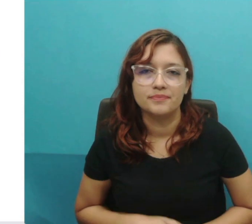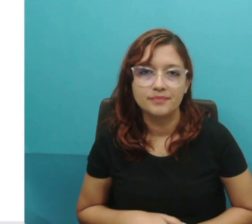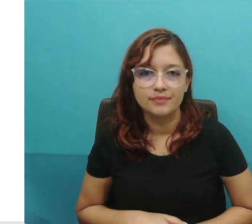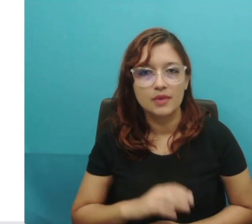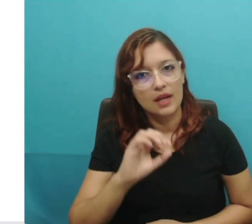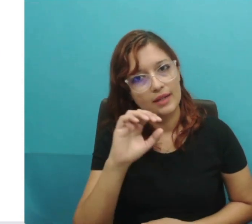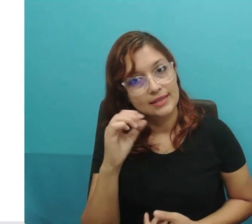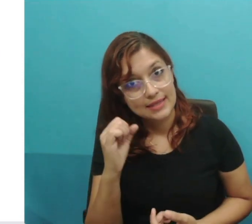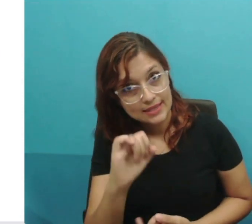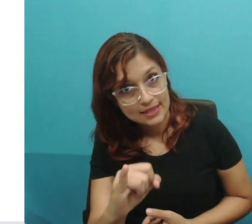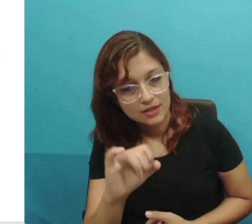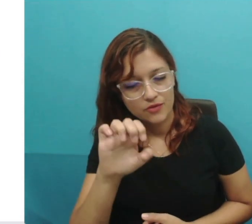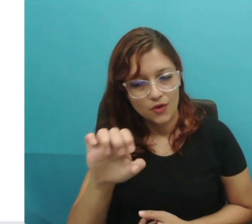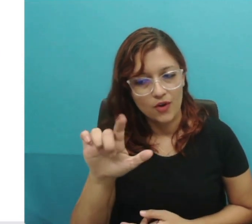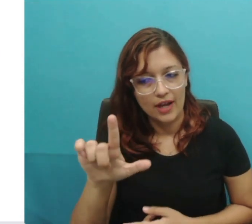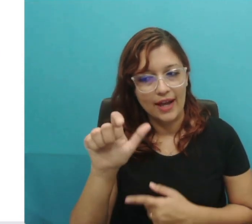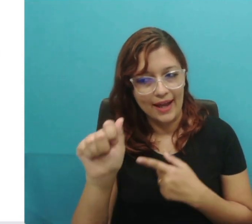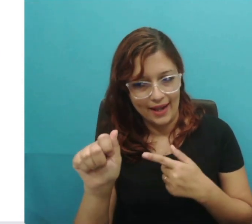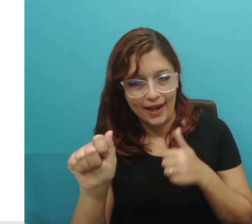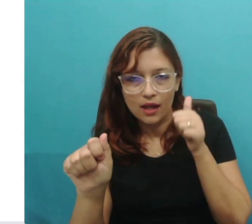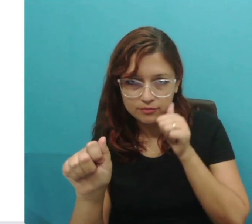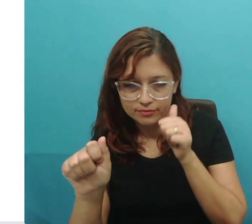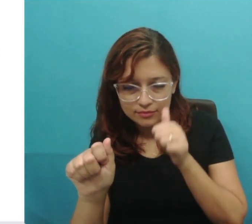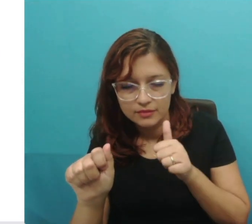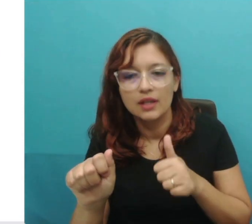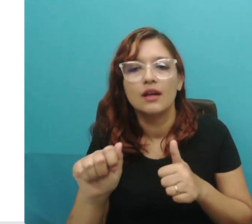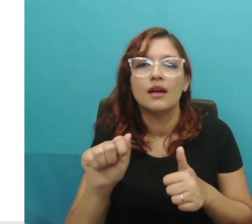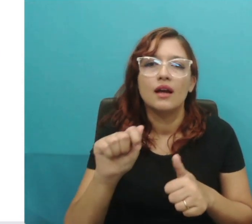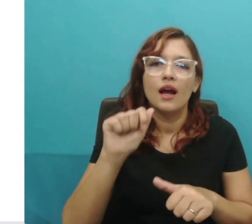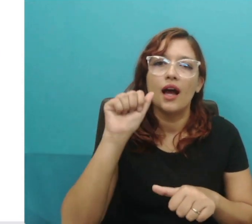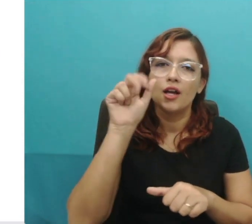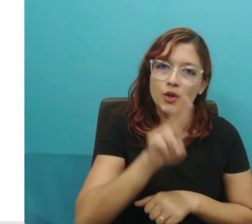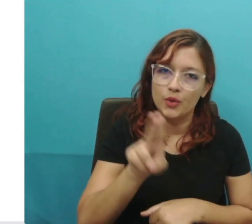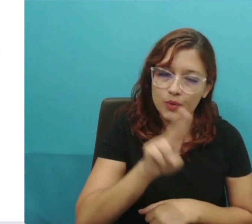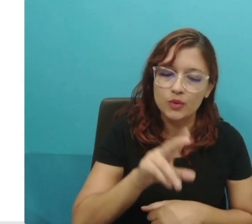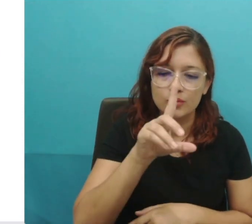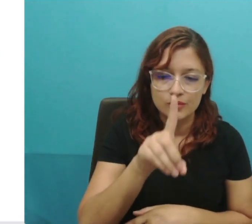Aí vai agir como um pronome possessivo.